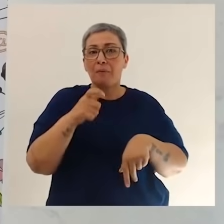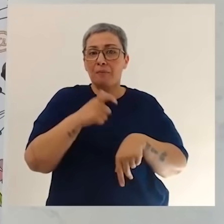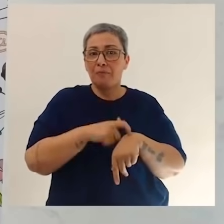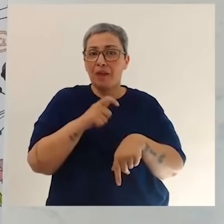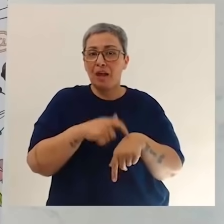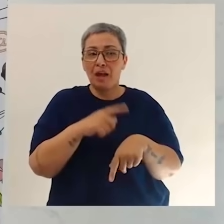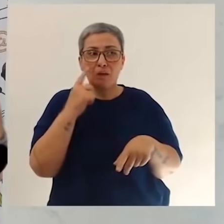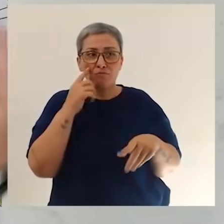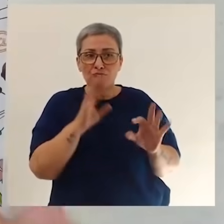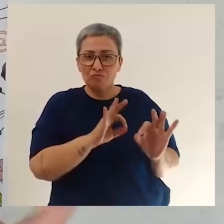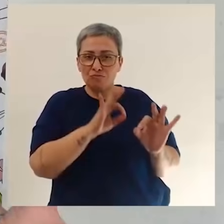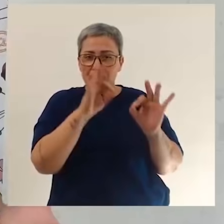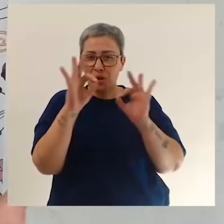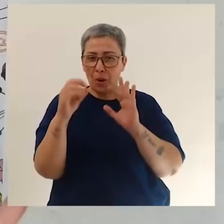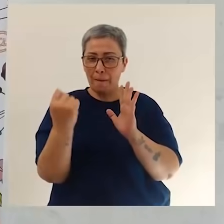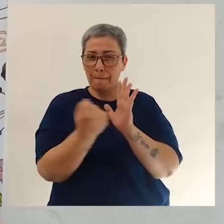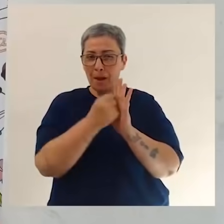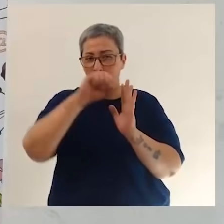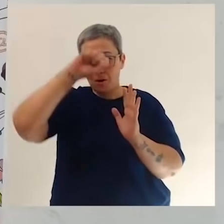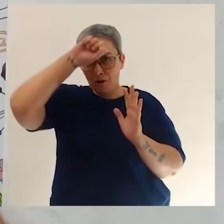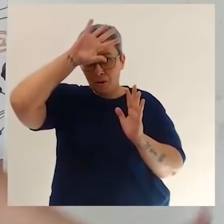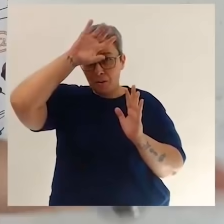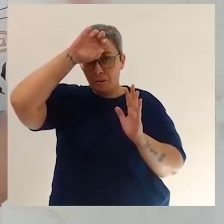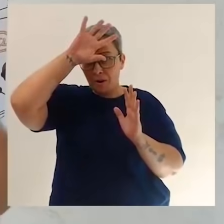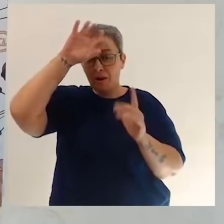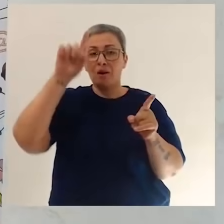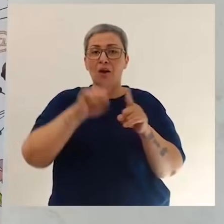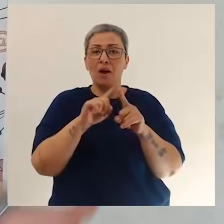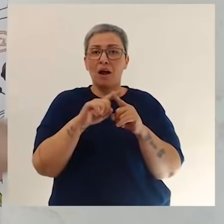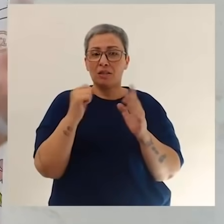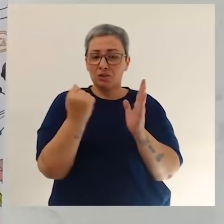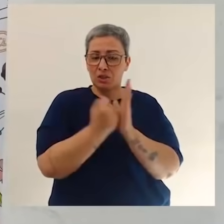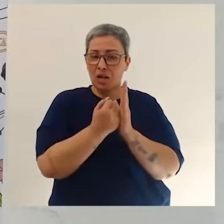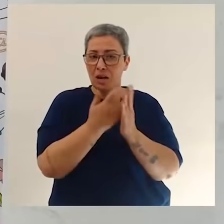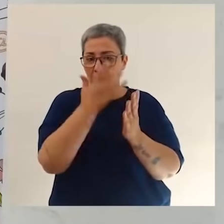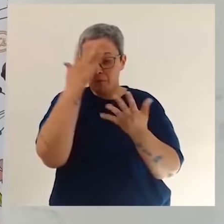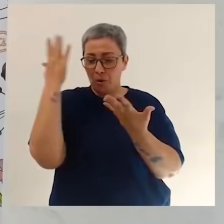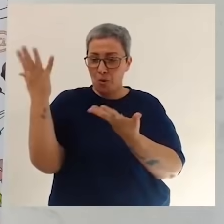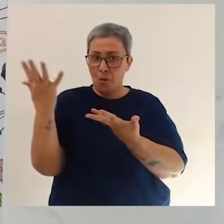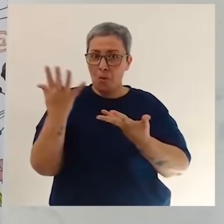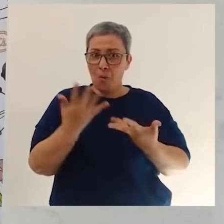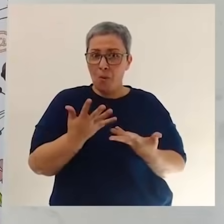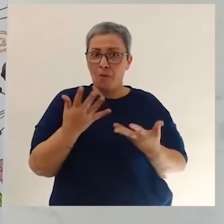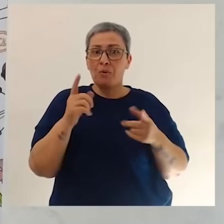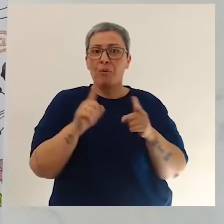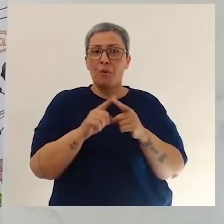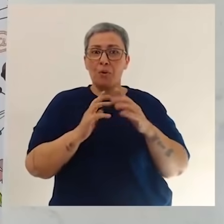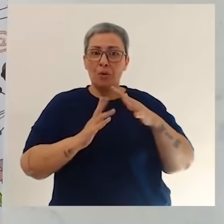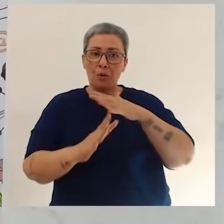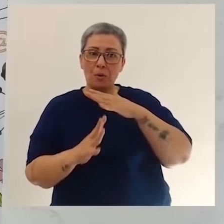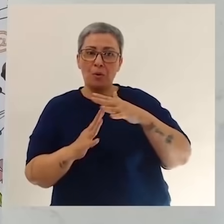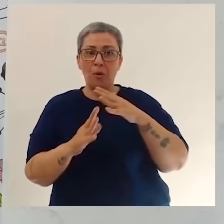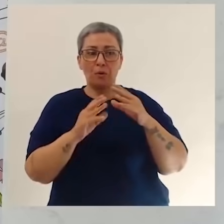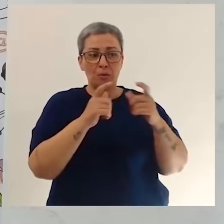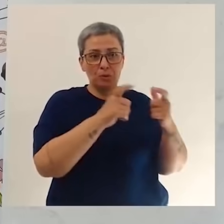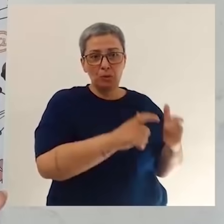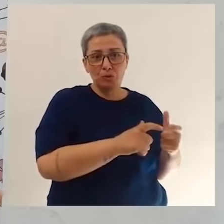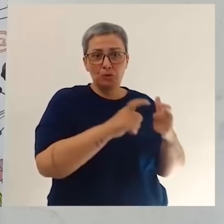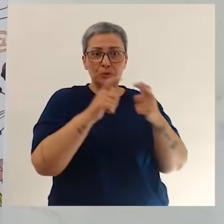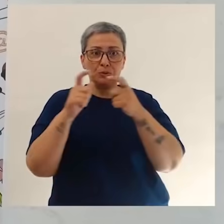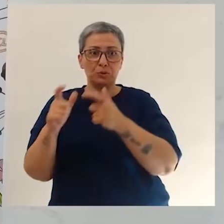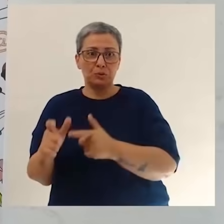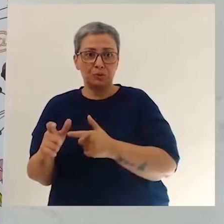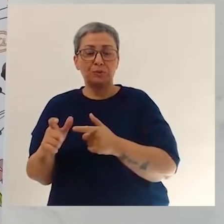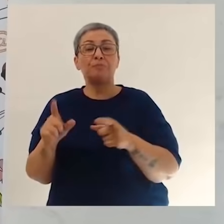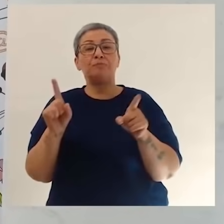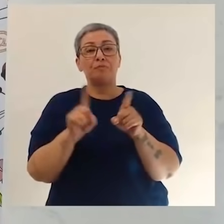tempo observar esses marcos de memória que fazem, que as pessoas trazem quando elas migram de um lugar para